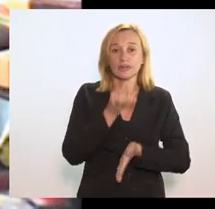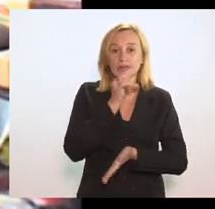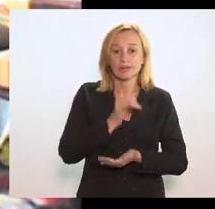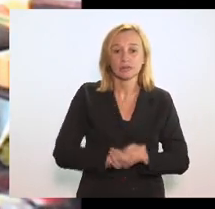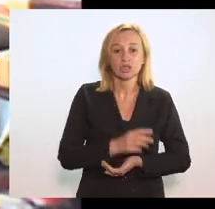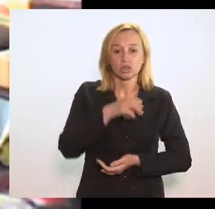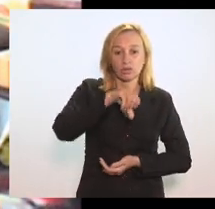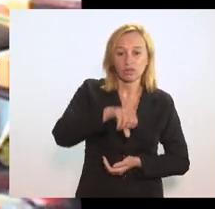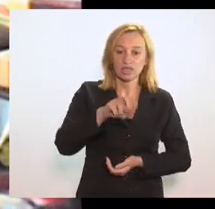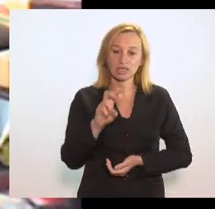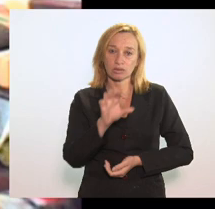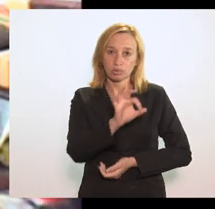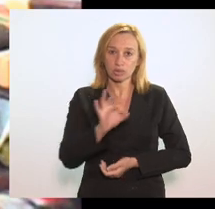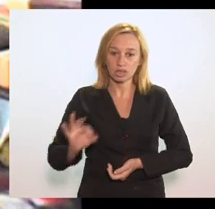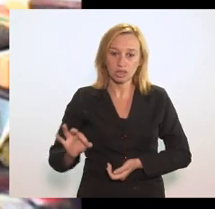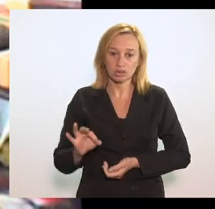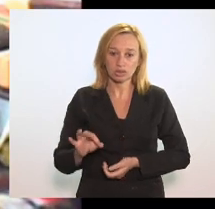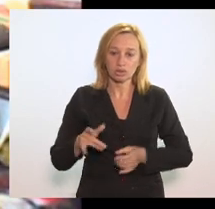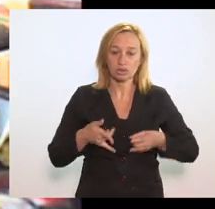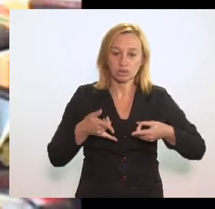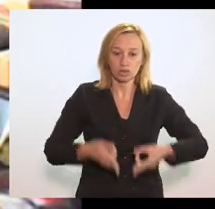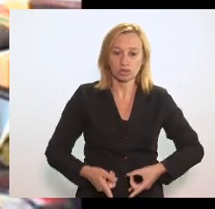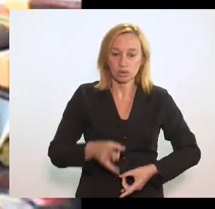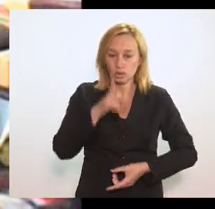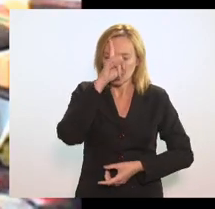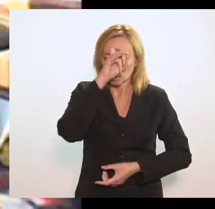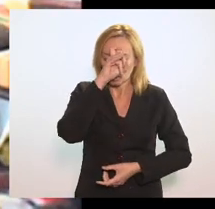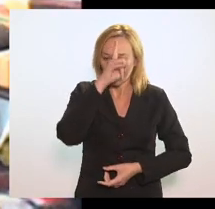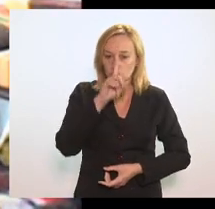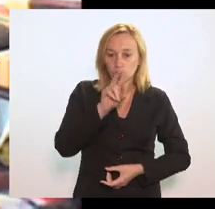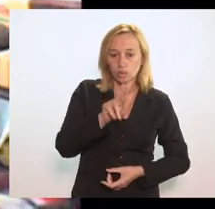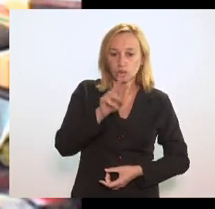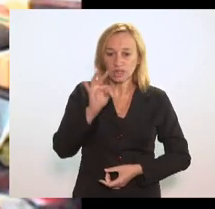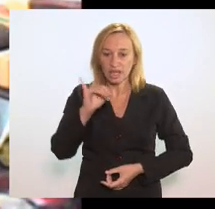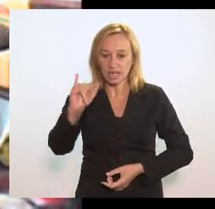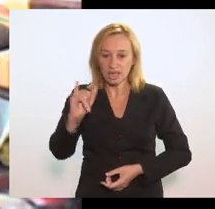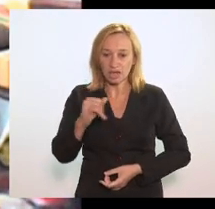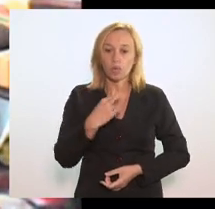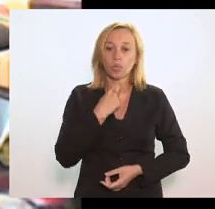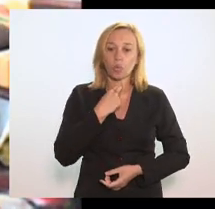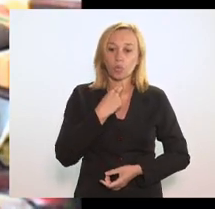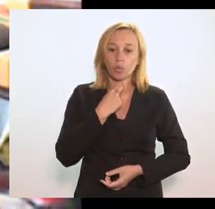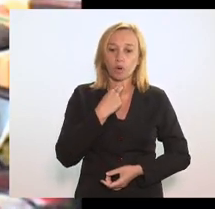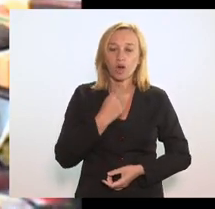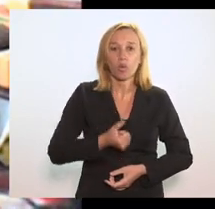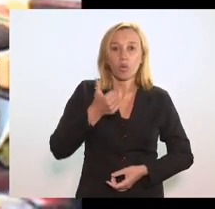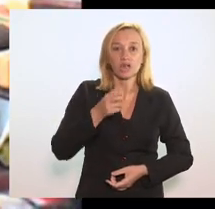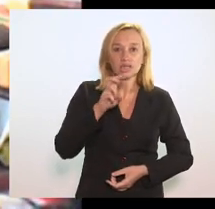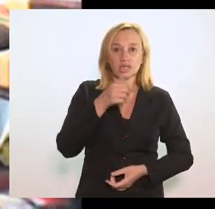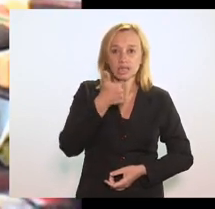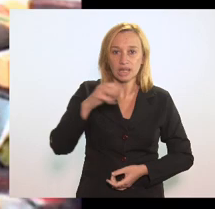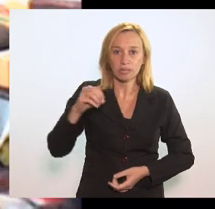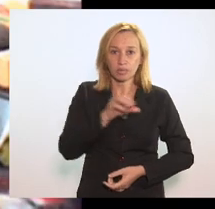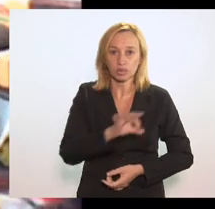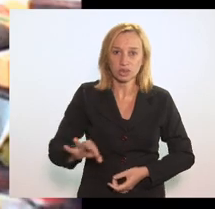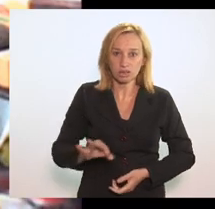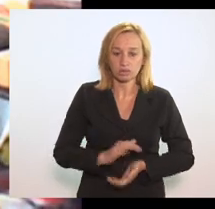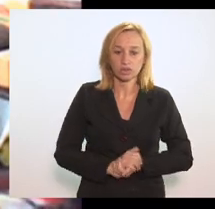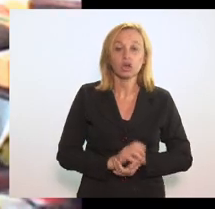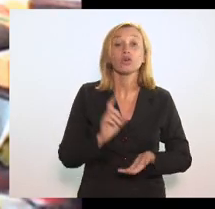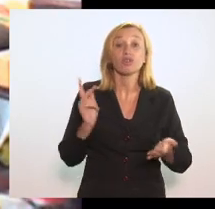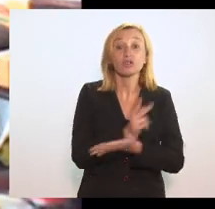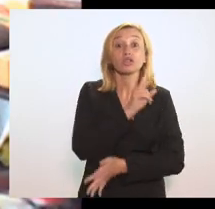exemplo, 95% dos leitos de UTI na cidade do Rio de Janeiro estão ocupados. Está chegando a quase 100%. E aí o que